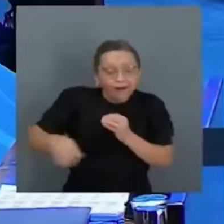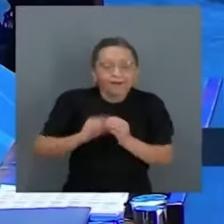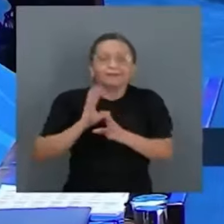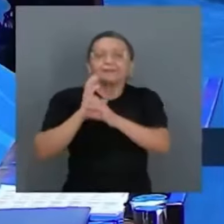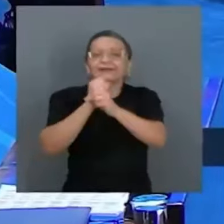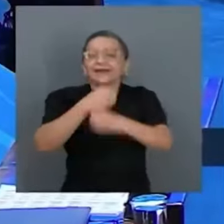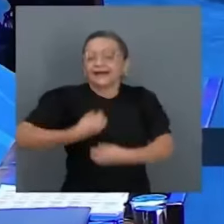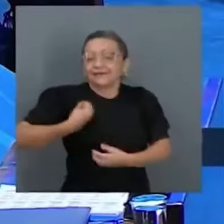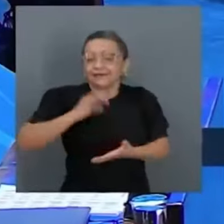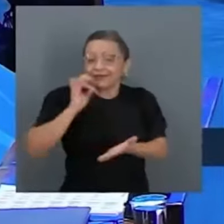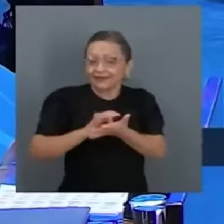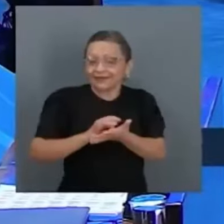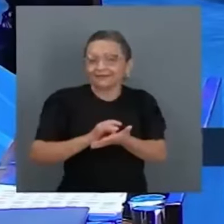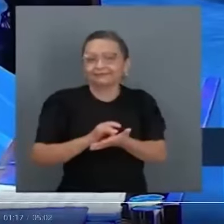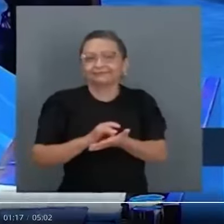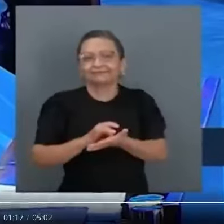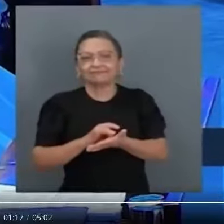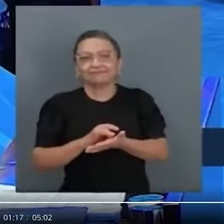existência.